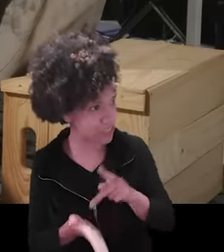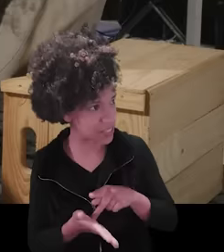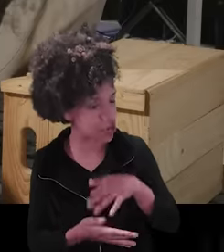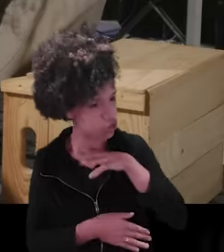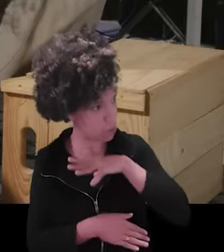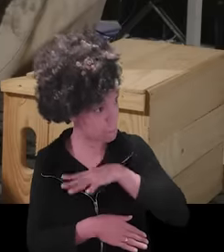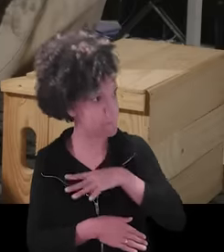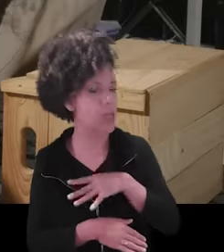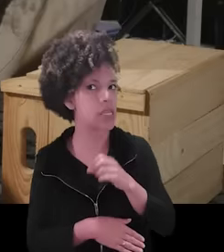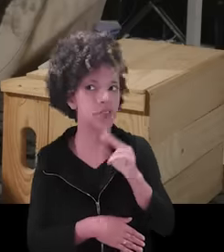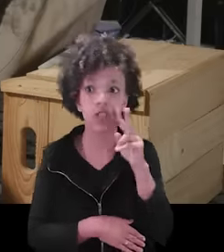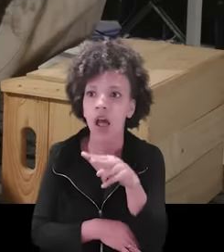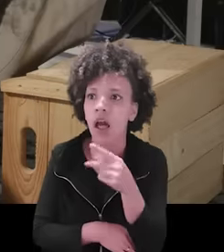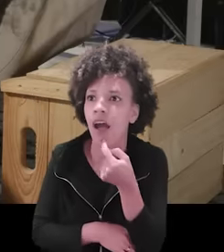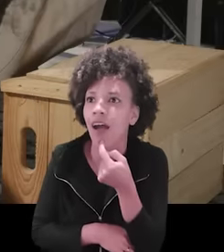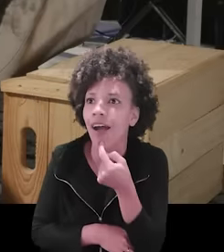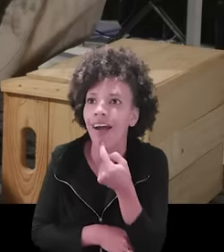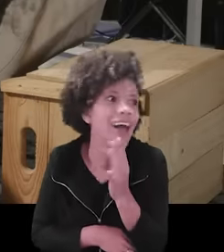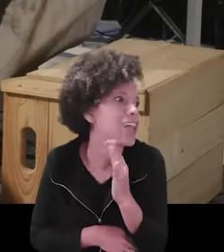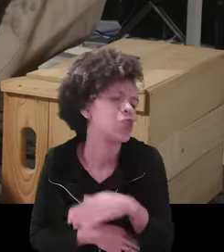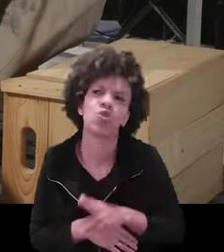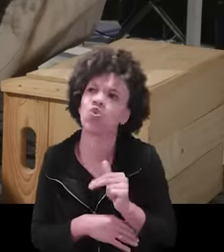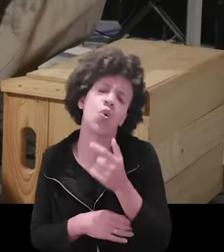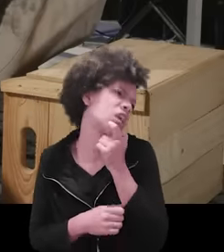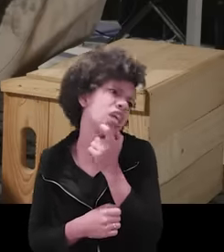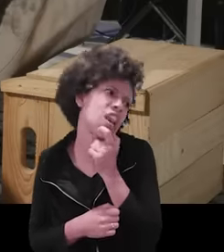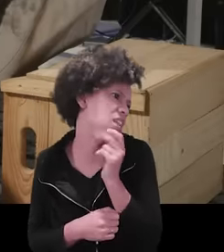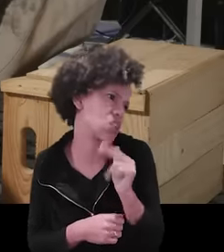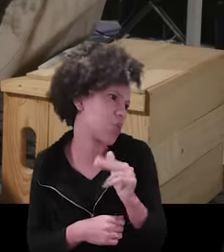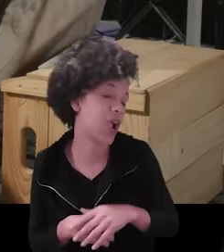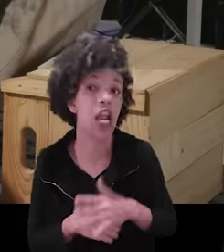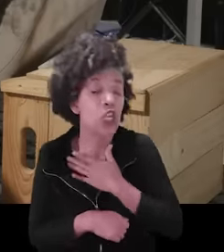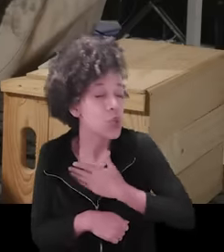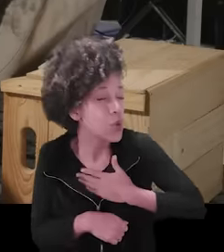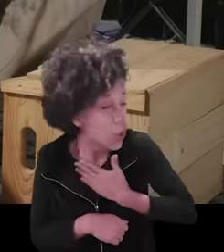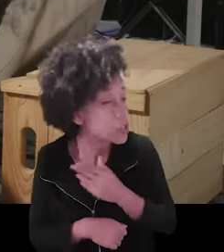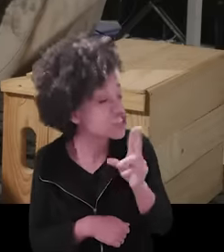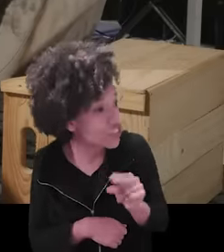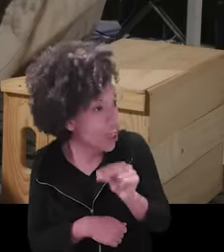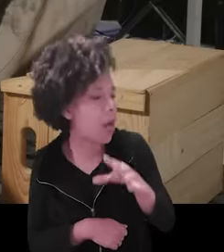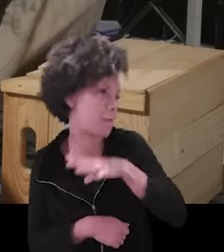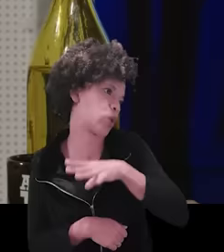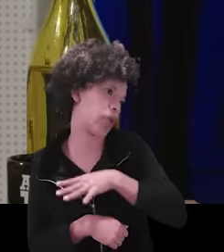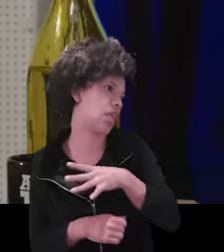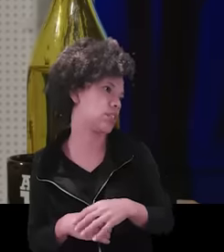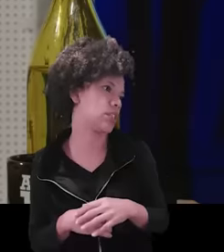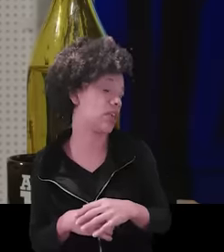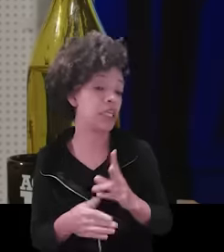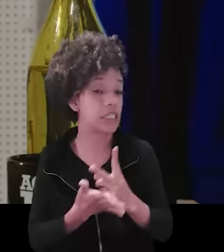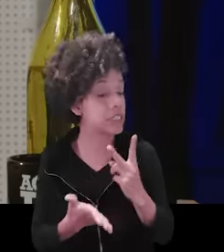português mesmo ele gosta se ele ver que você fala português eles jamais vai falar inglês com você jamais ele gosta de falar português